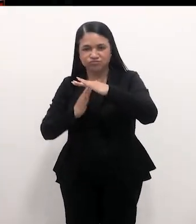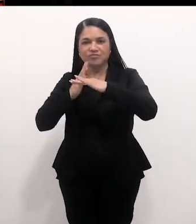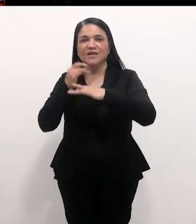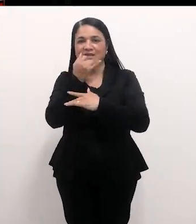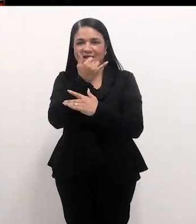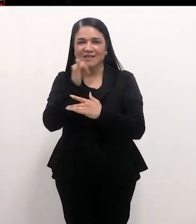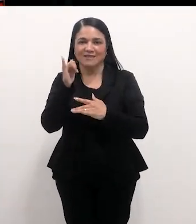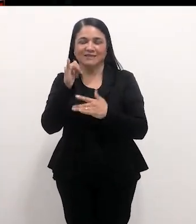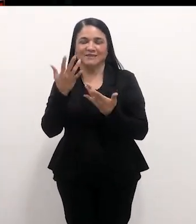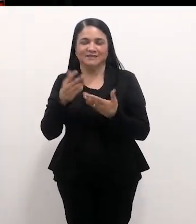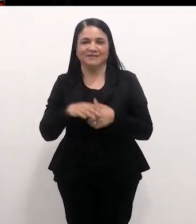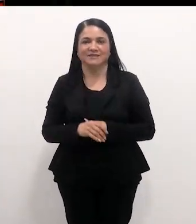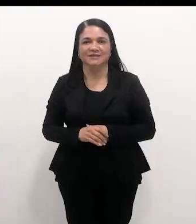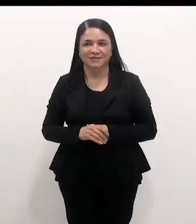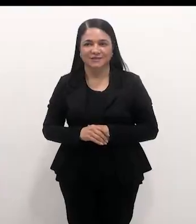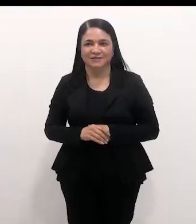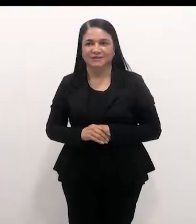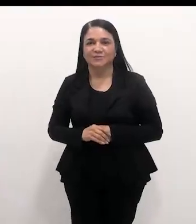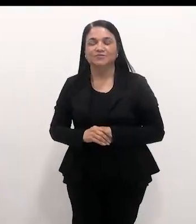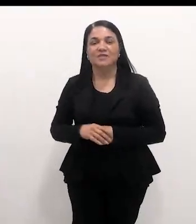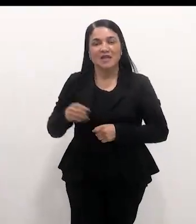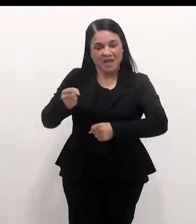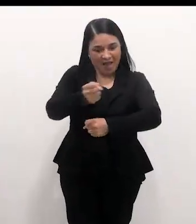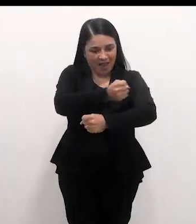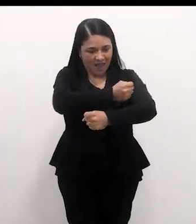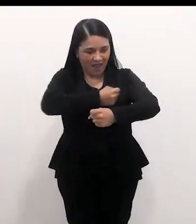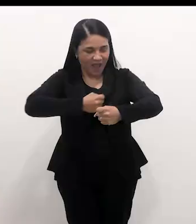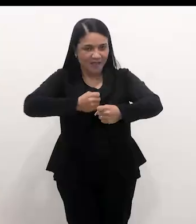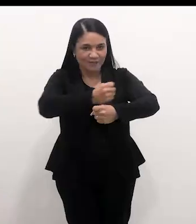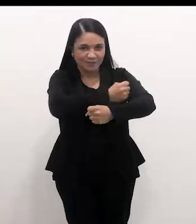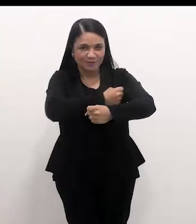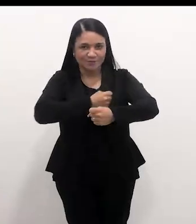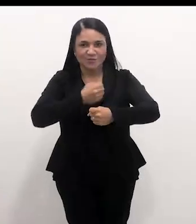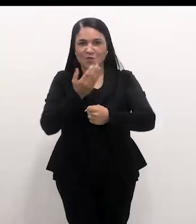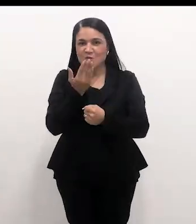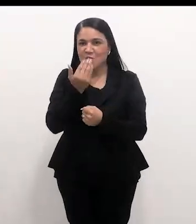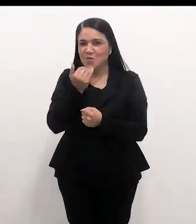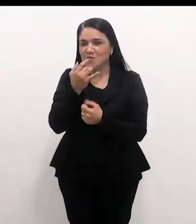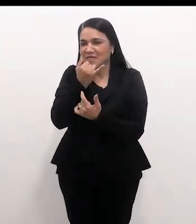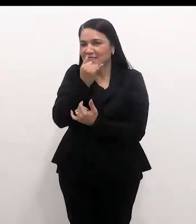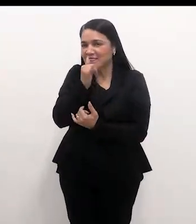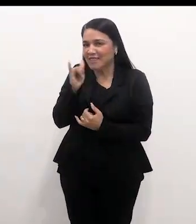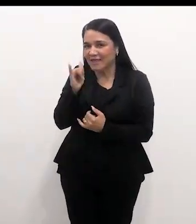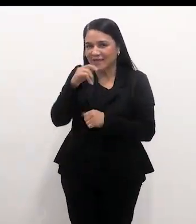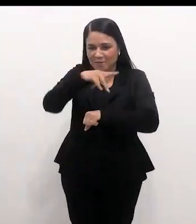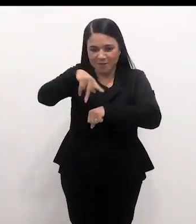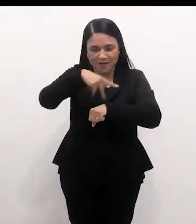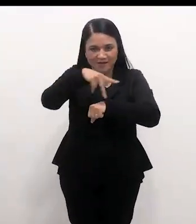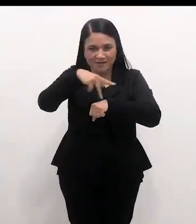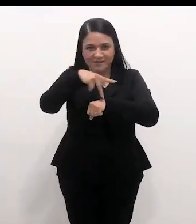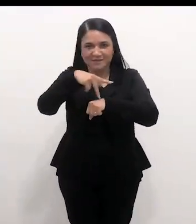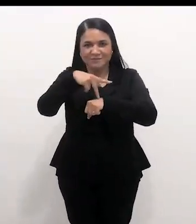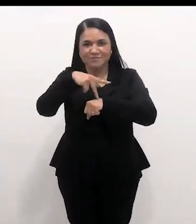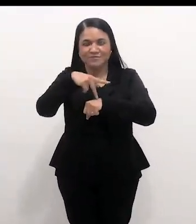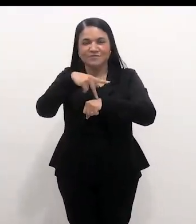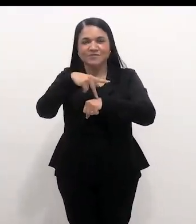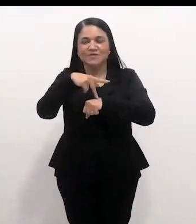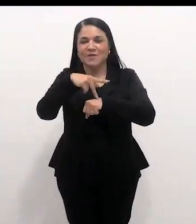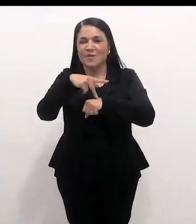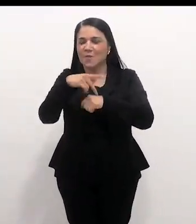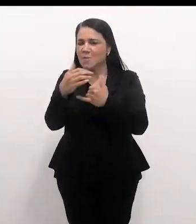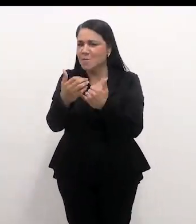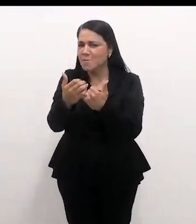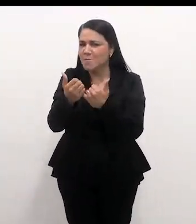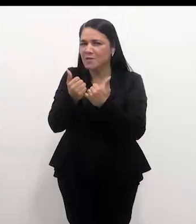cônsul? Então, a gastronomia, a comida italiana, saudável, a dieta mediterrânea é o nosso